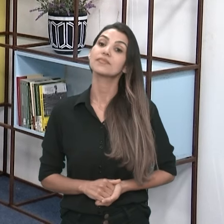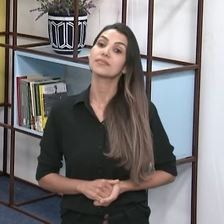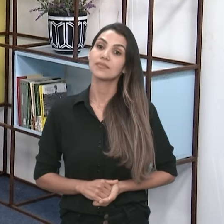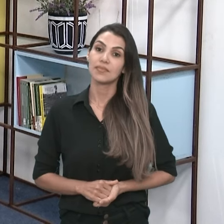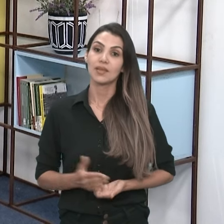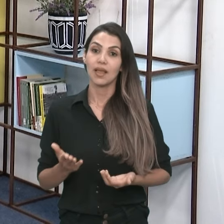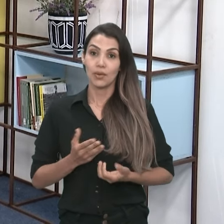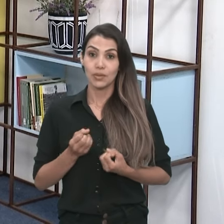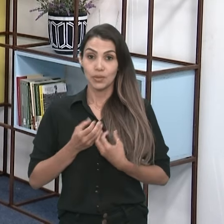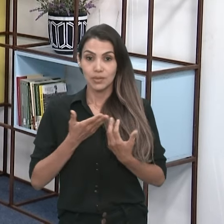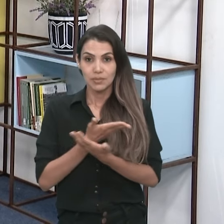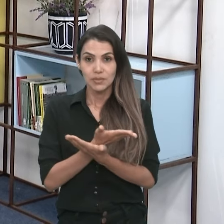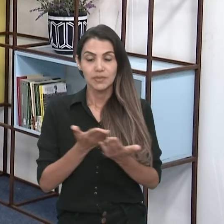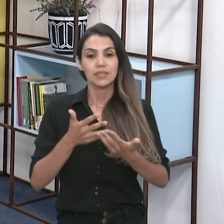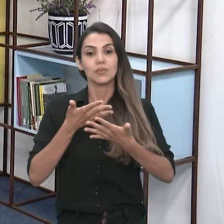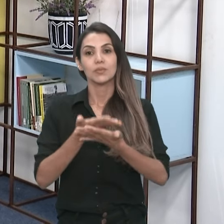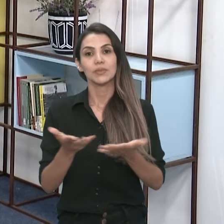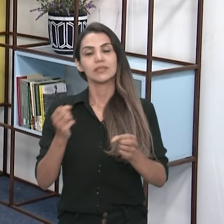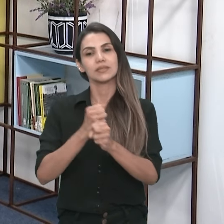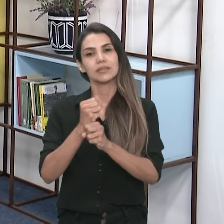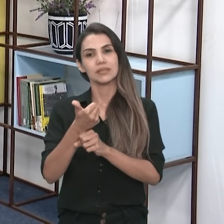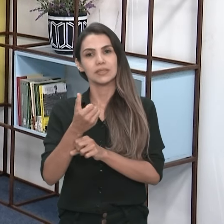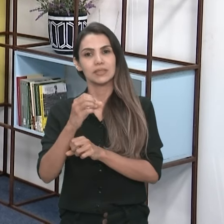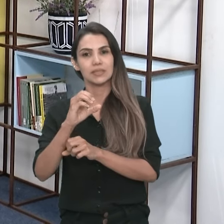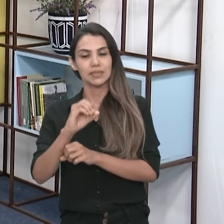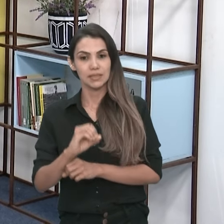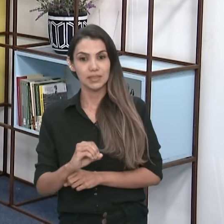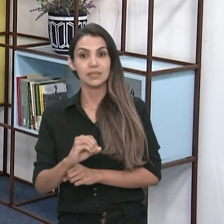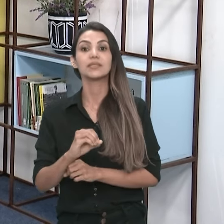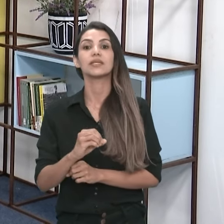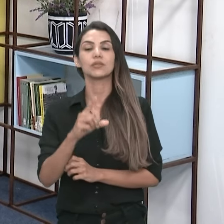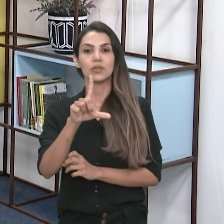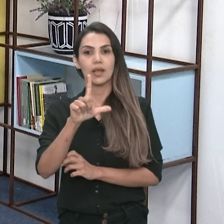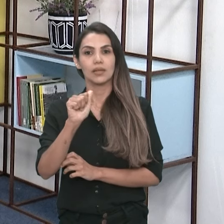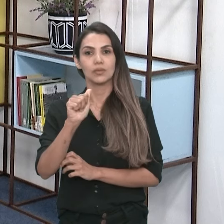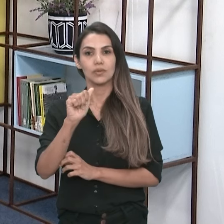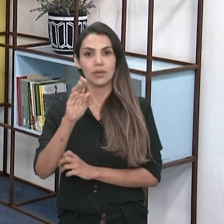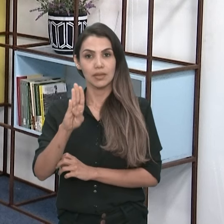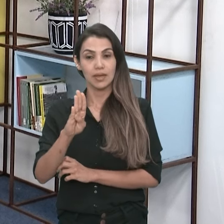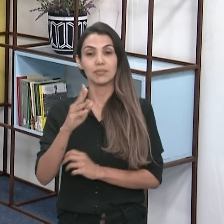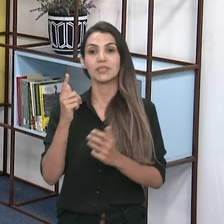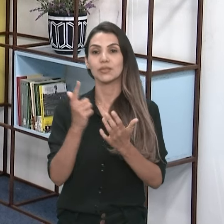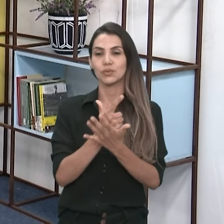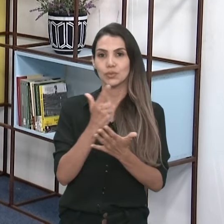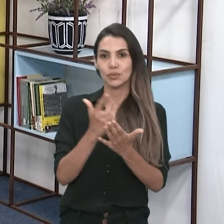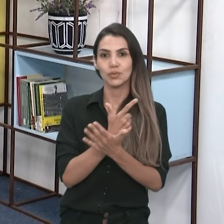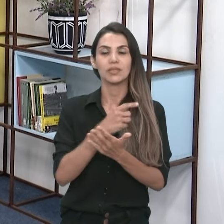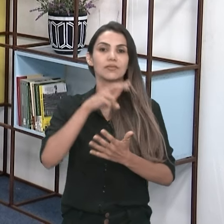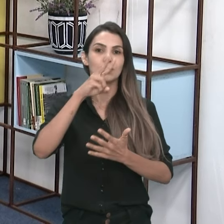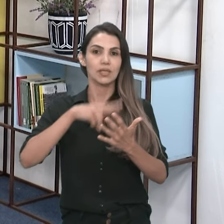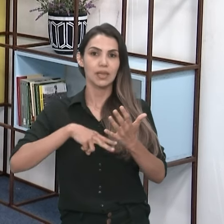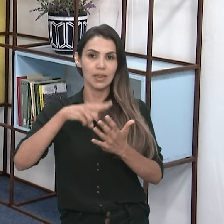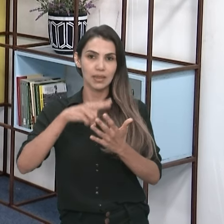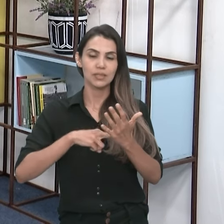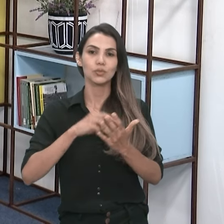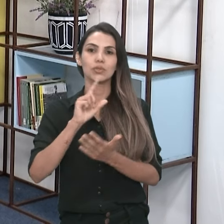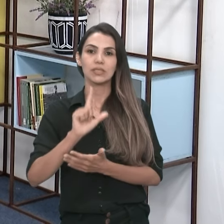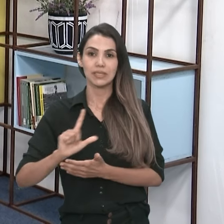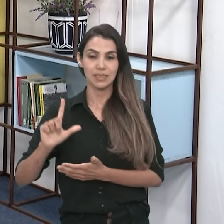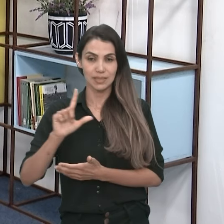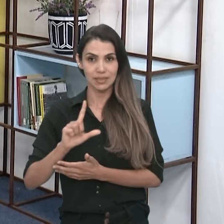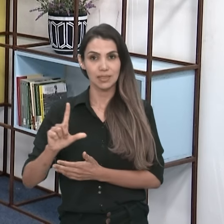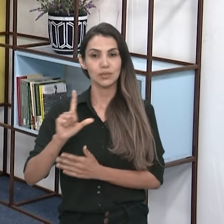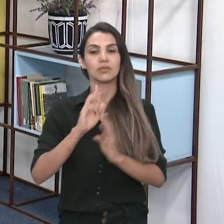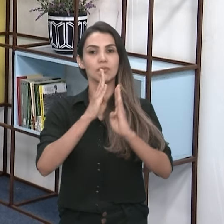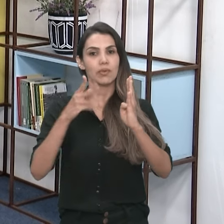e agora eu te conto que em comemoração aos 10 anos de existência do laboratório do livro leitura Literatura e biblioteca da